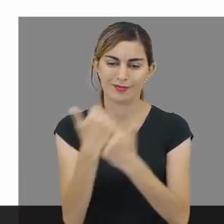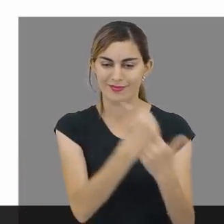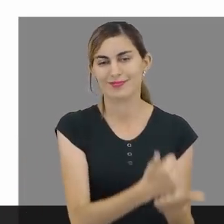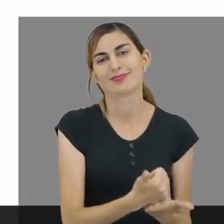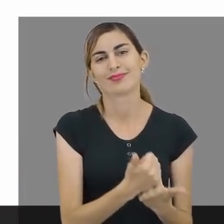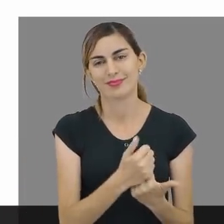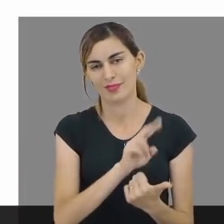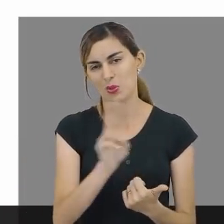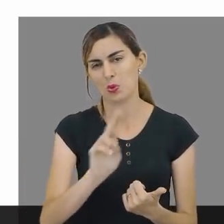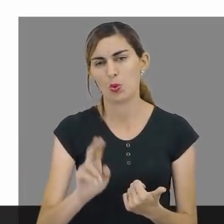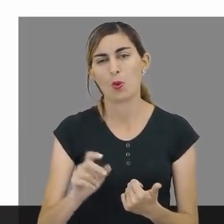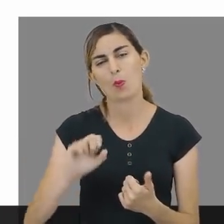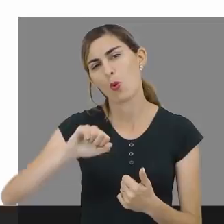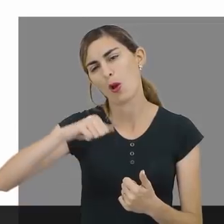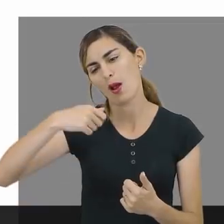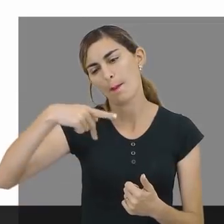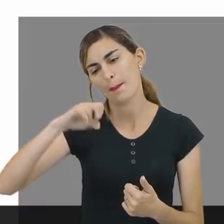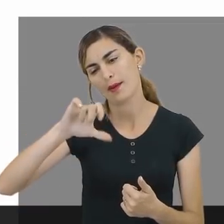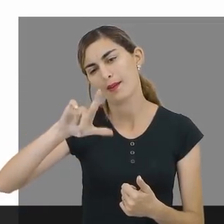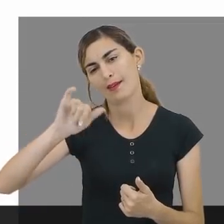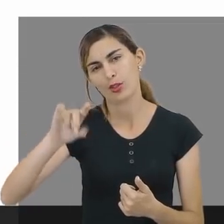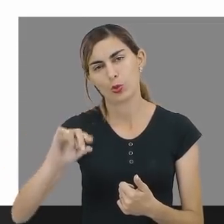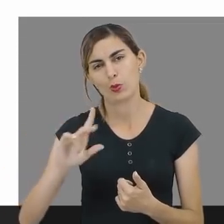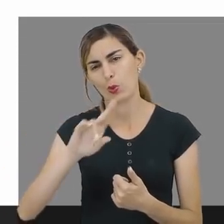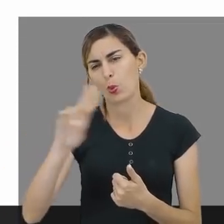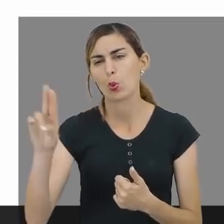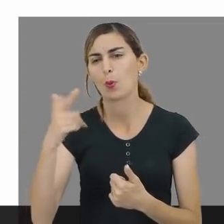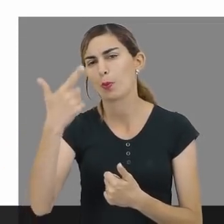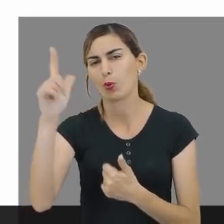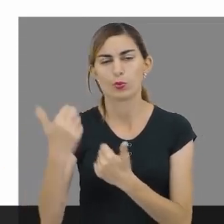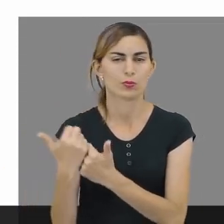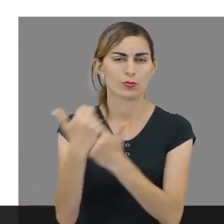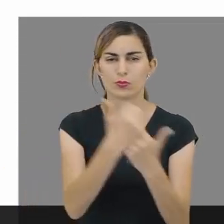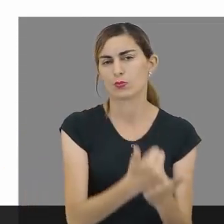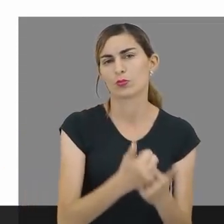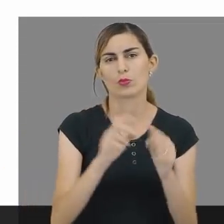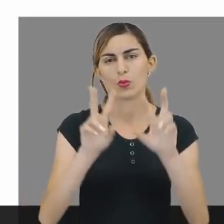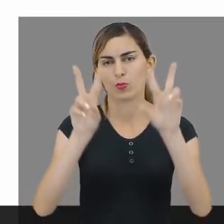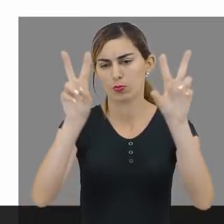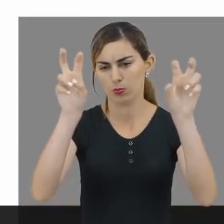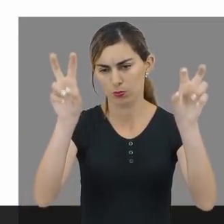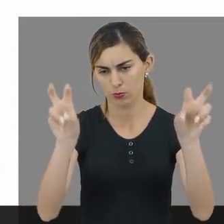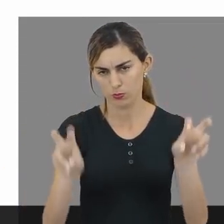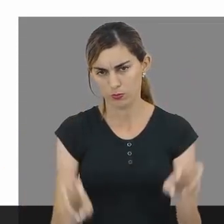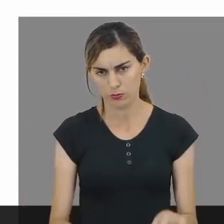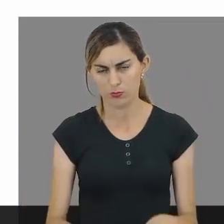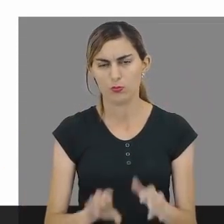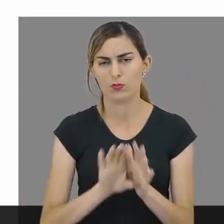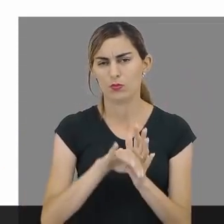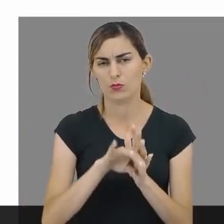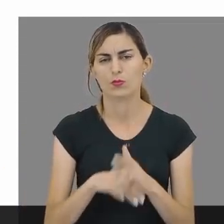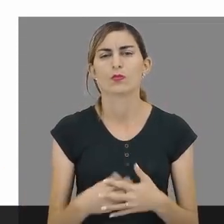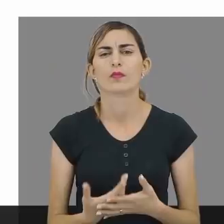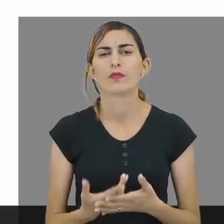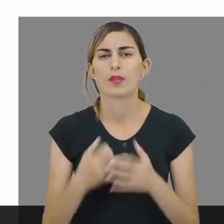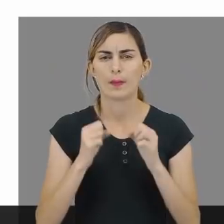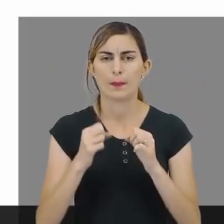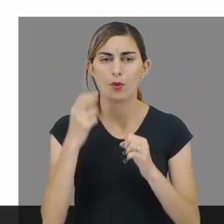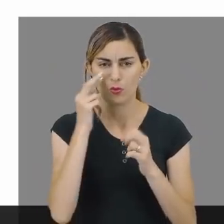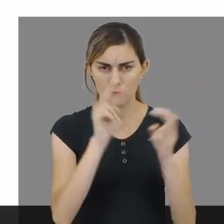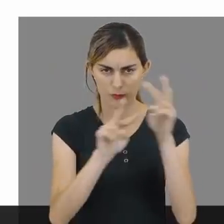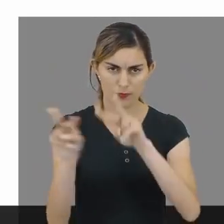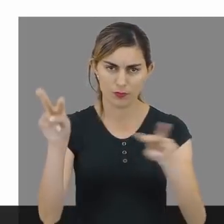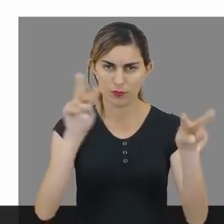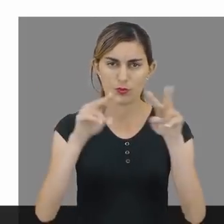simbólico ou um apelido a um endereço de memória onde tem o conteúdo. Mas a gente pode visualizar uma variável,